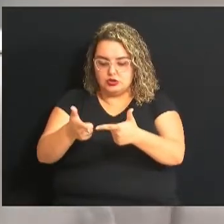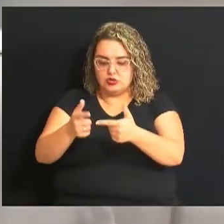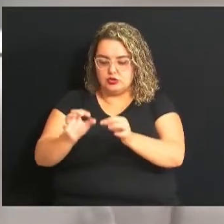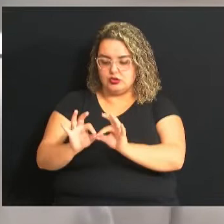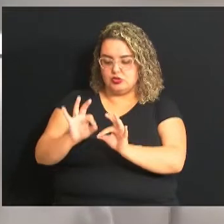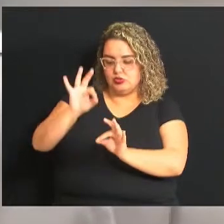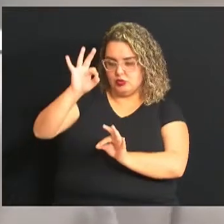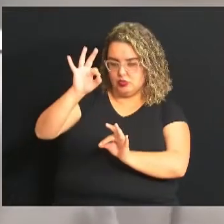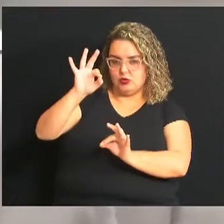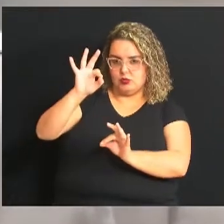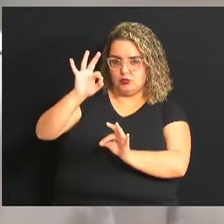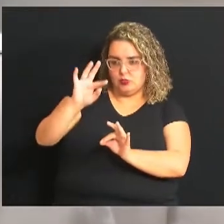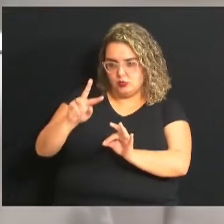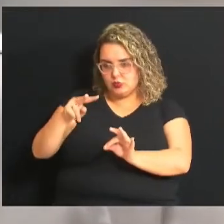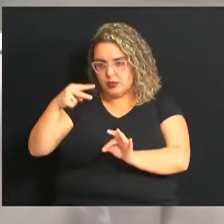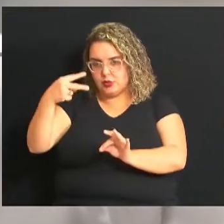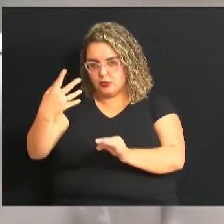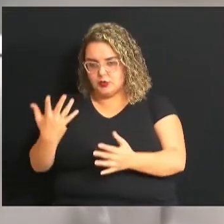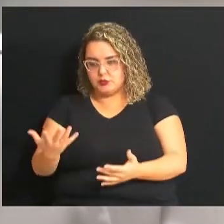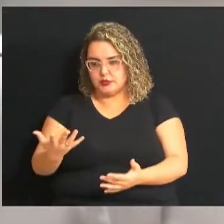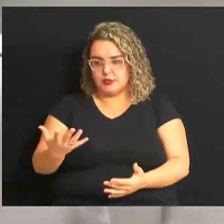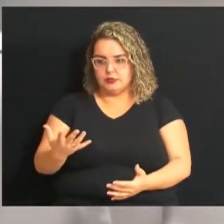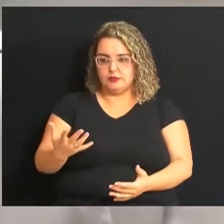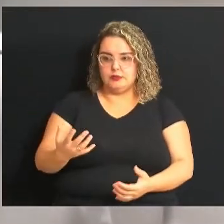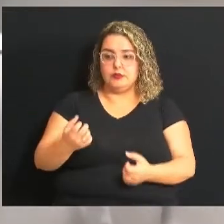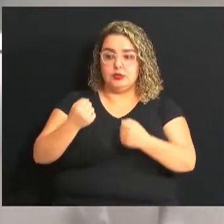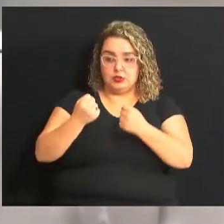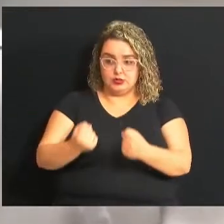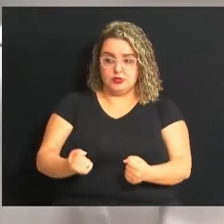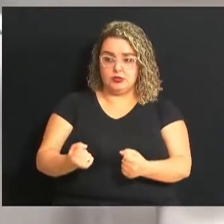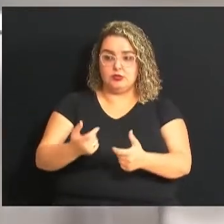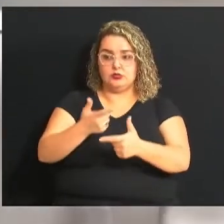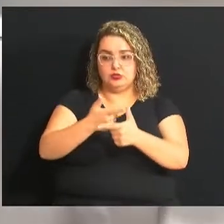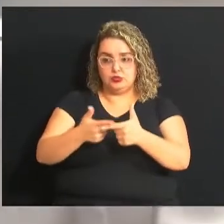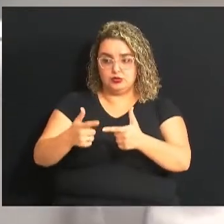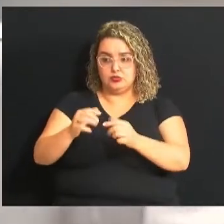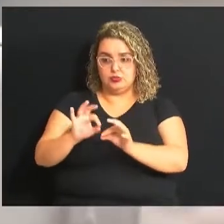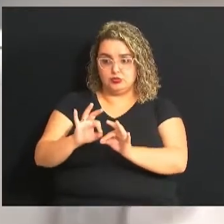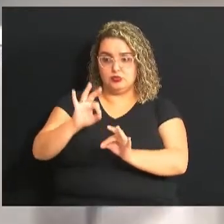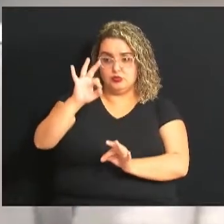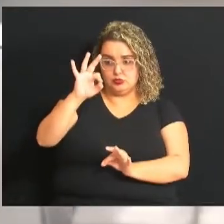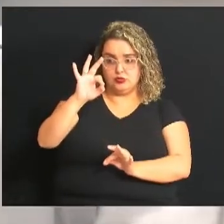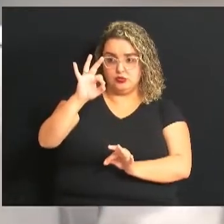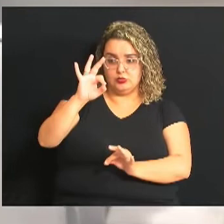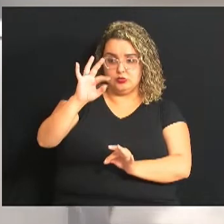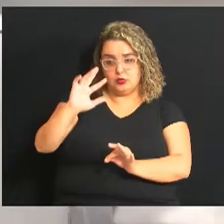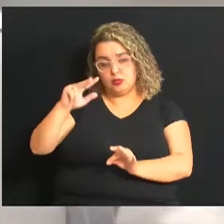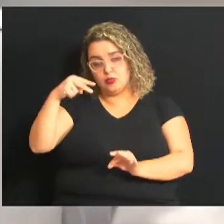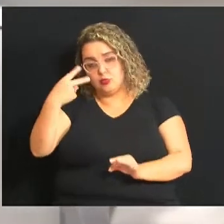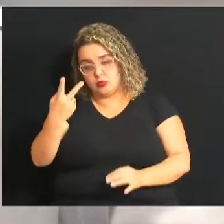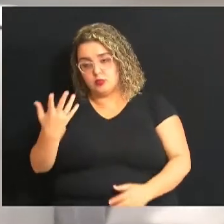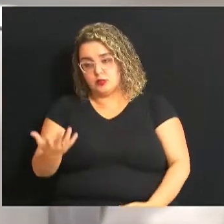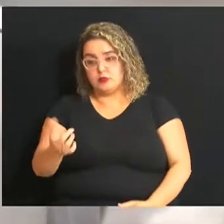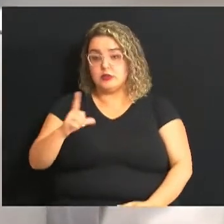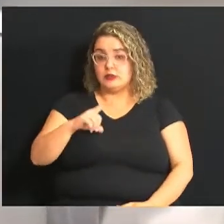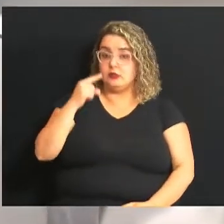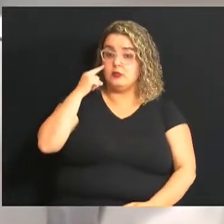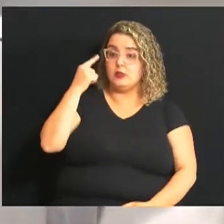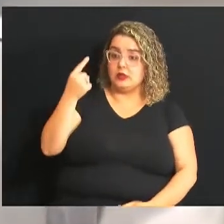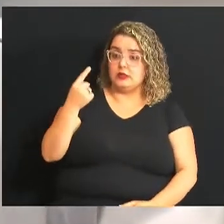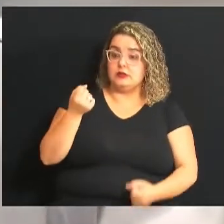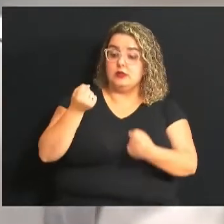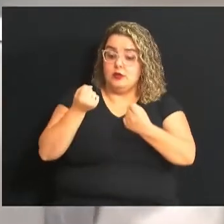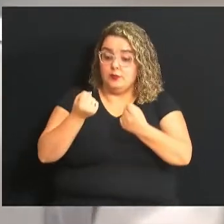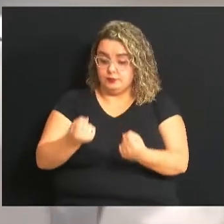elevada ao quadrado. Então, o peso dividido pela altura do indivíduo ao quadrado, você vai ter uma ideia se esse peso